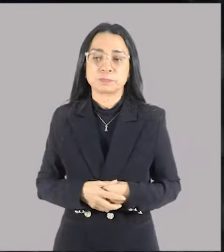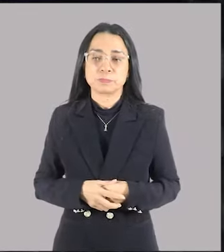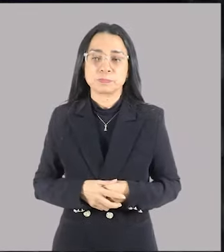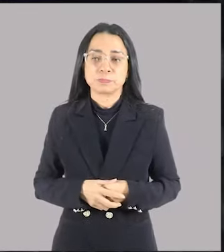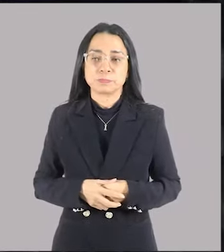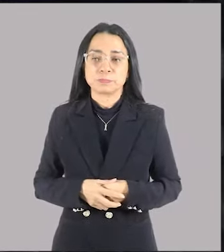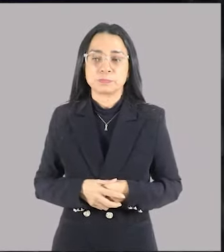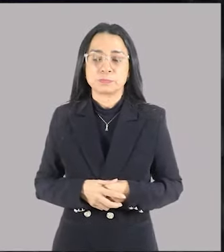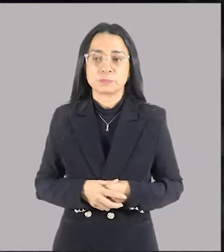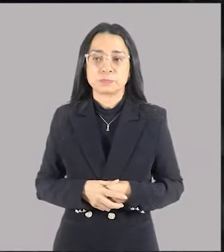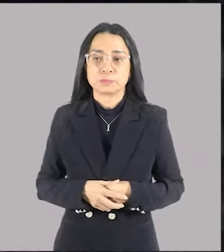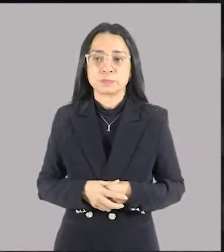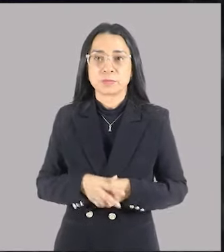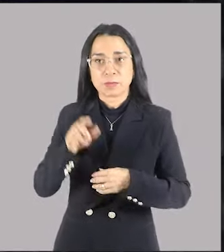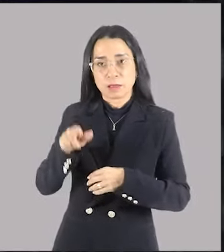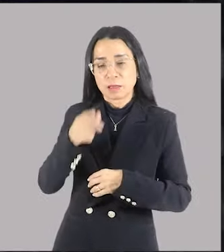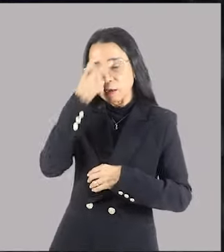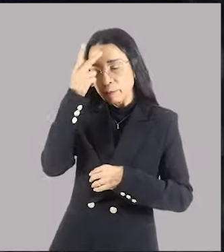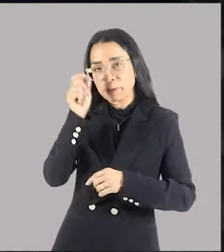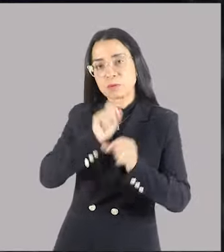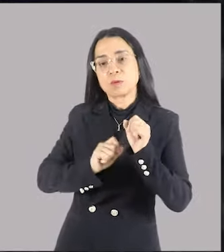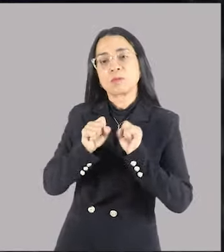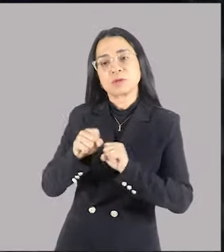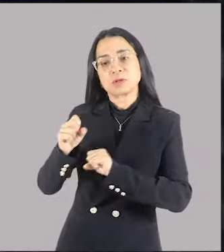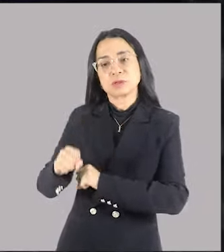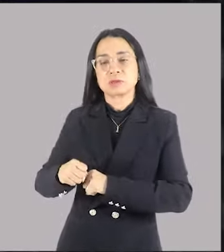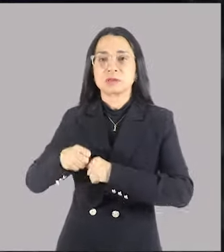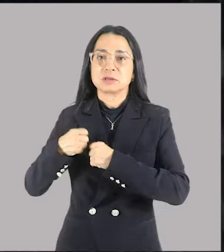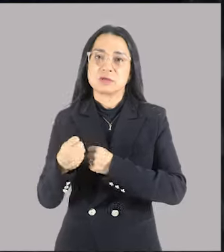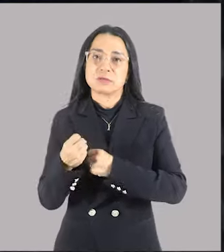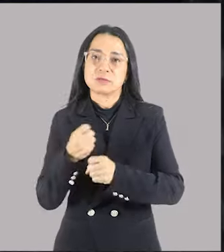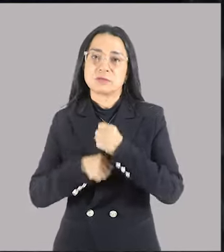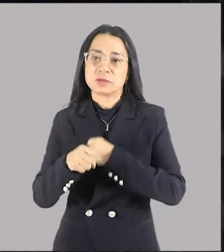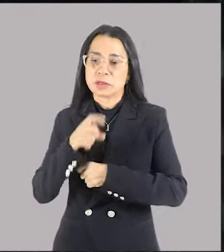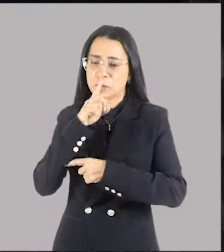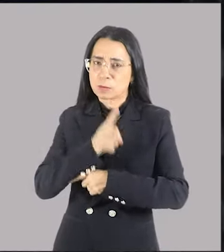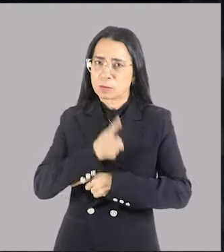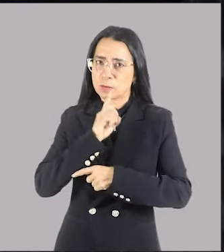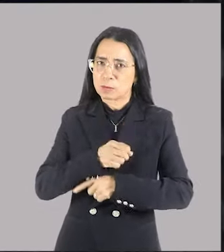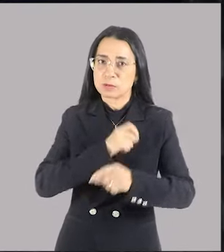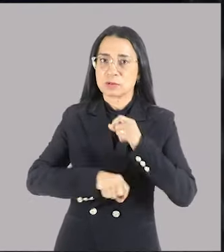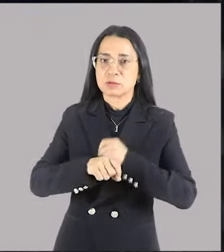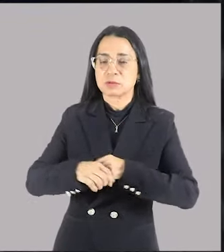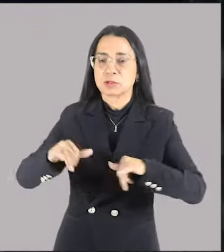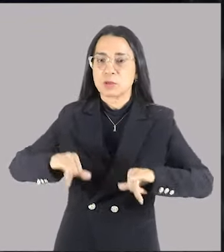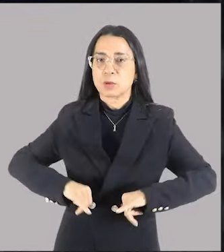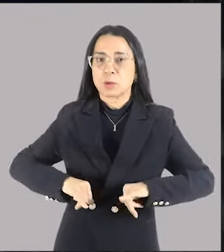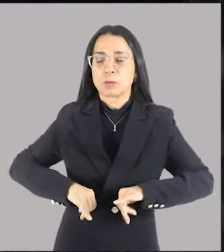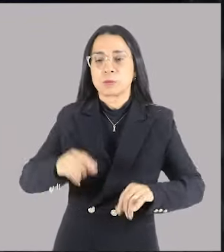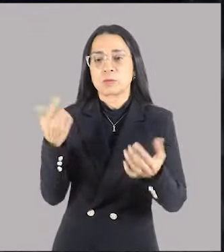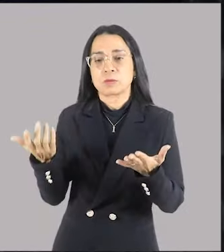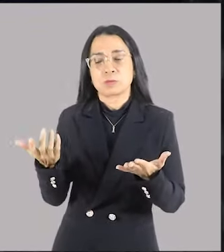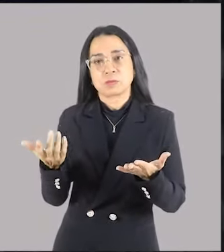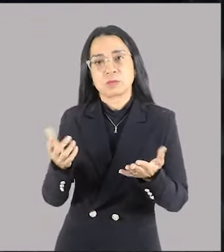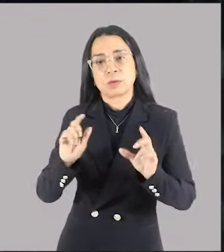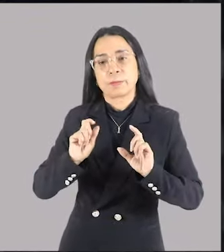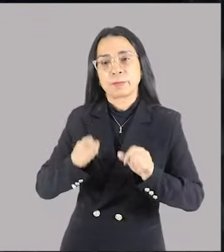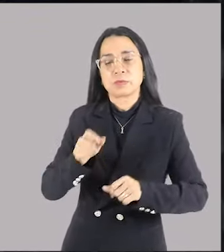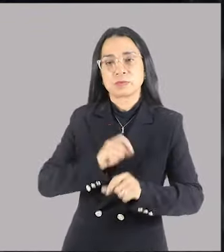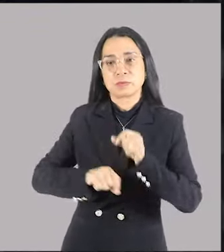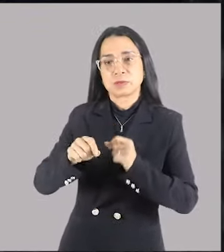judicial o servidor poderá se defender das eventuais acusações que esteja sofrendo perfeito mas essa é uma são